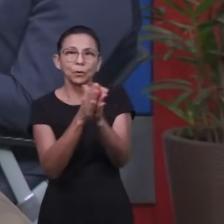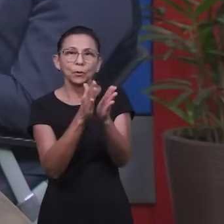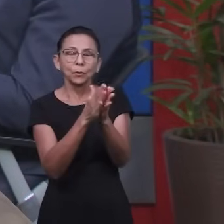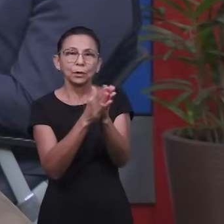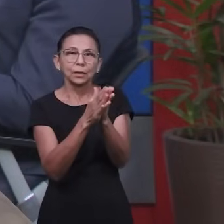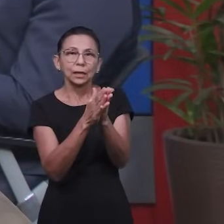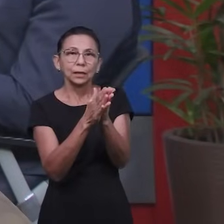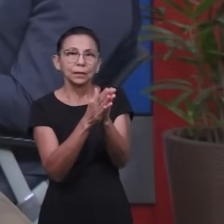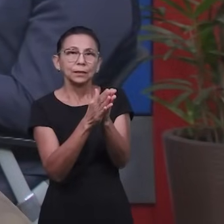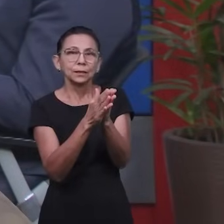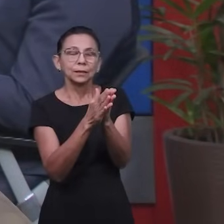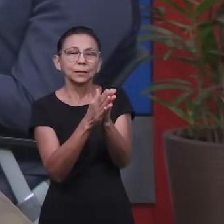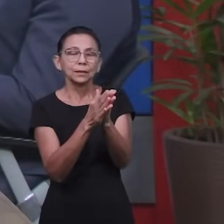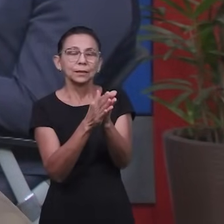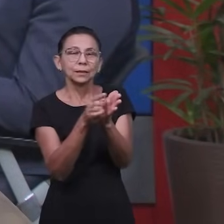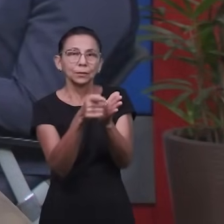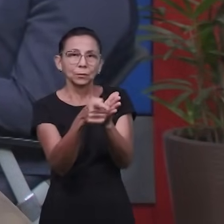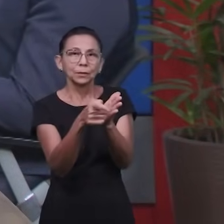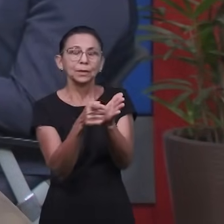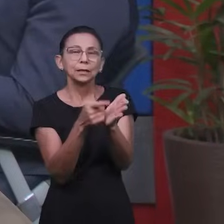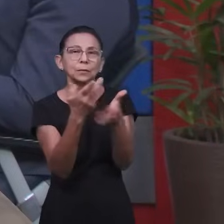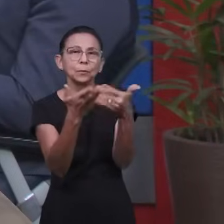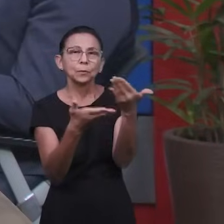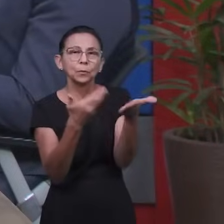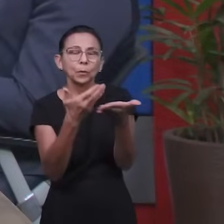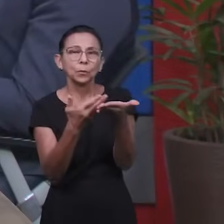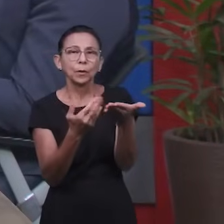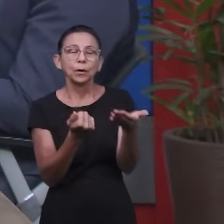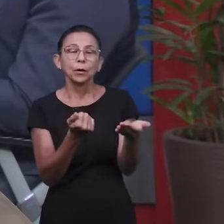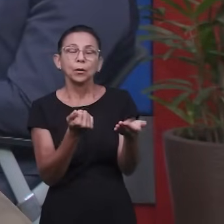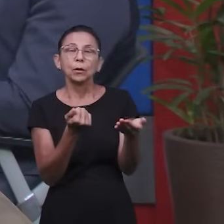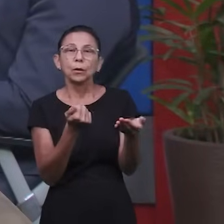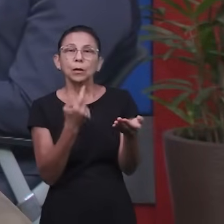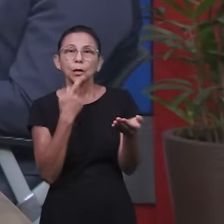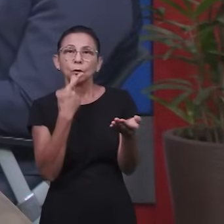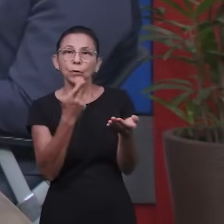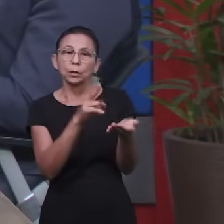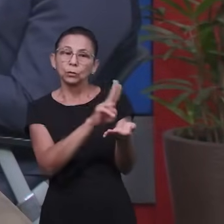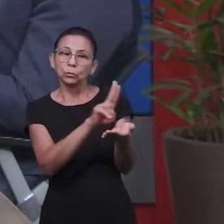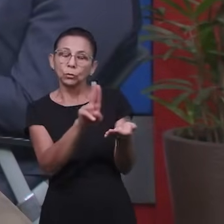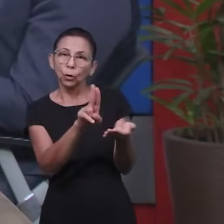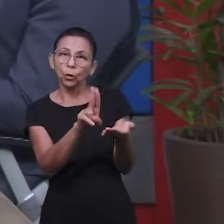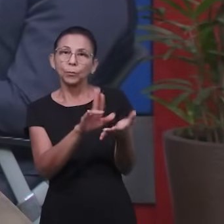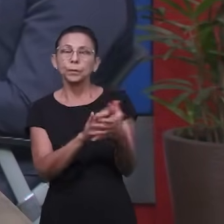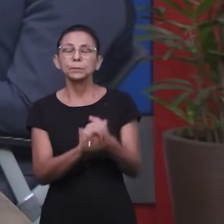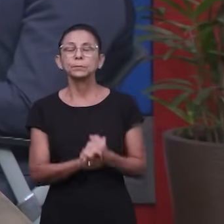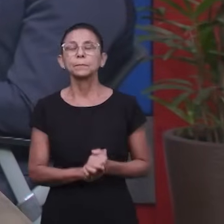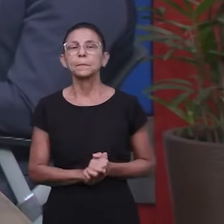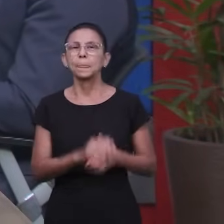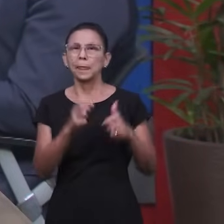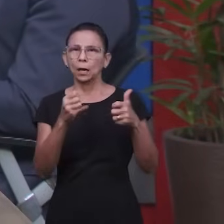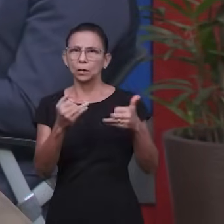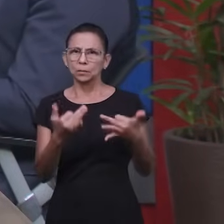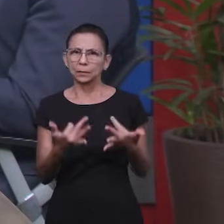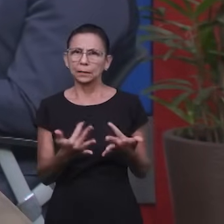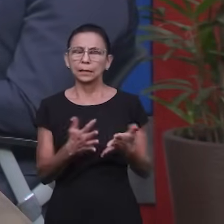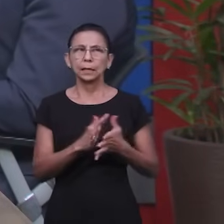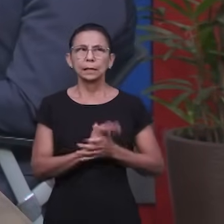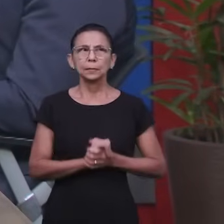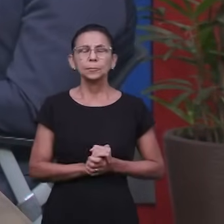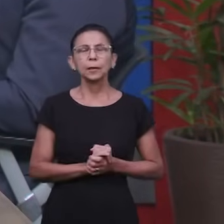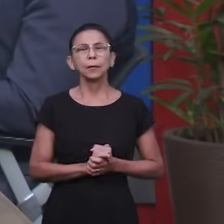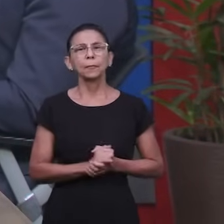falei, olha, expliquei quem nós éramos, né, para onde ela tinha ligado. E falei, nós vamos orar pelo Senhor agora. Nós vamos orar pela